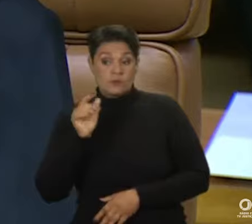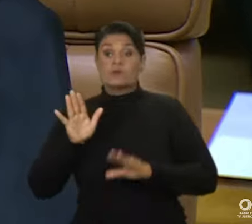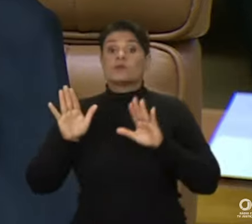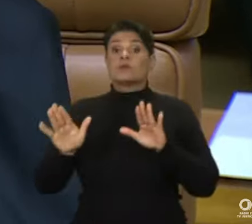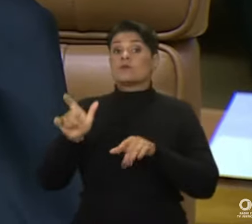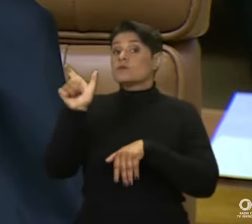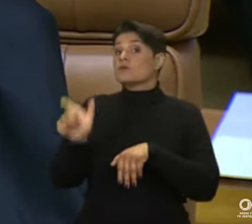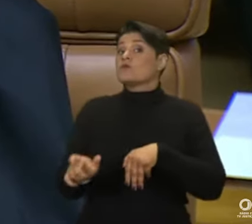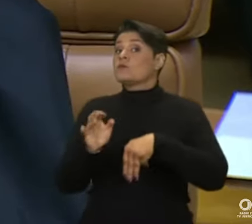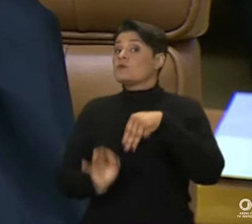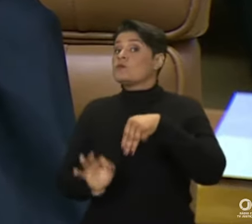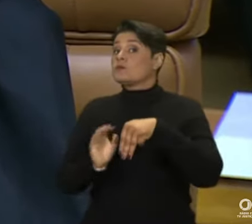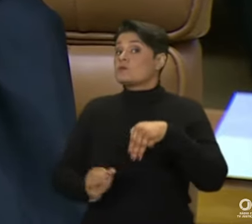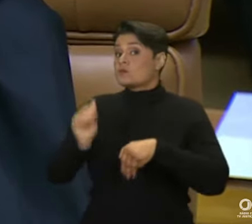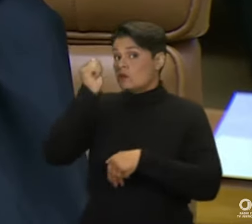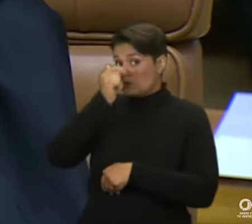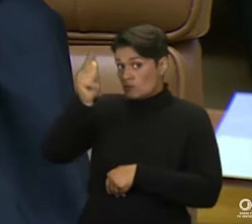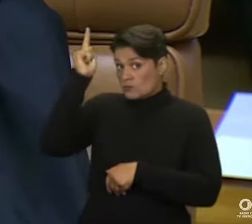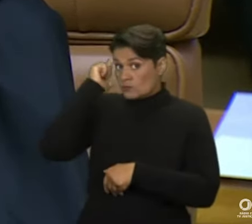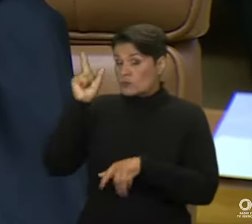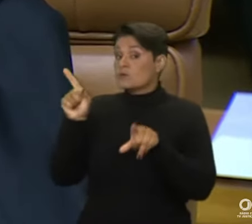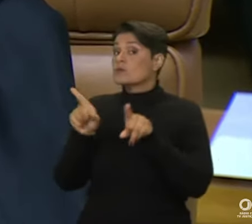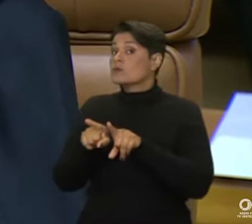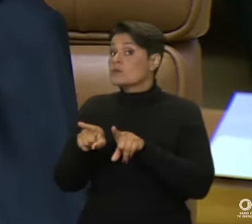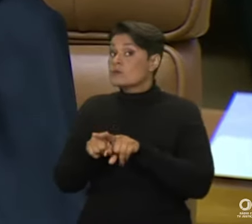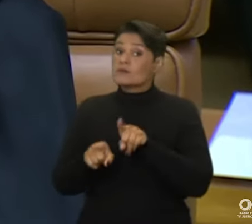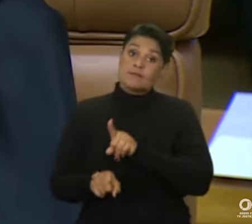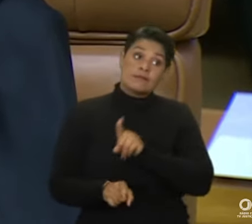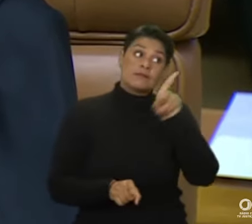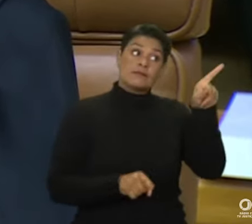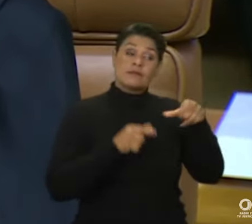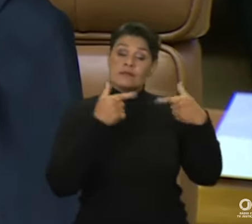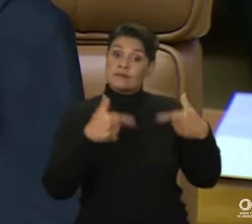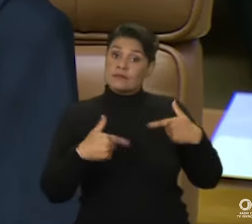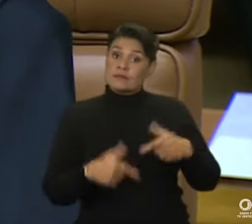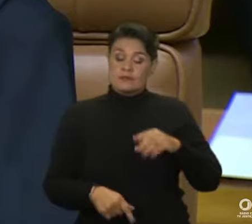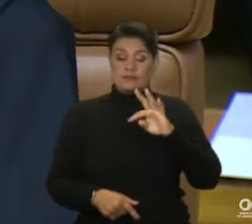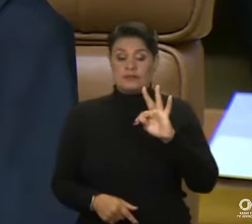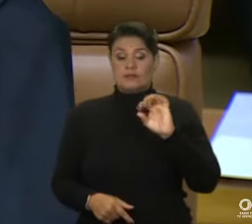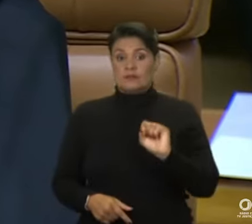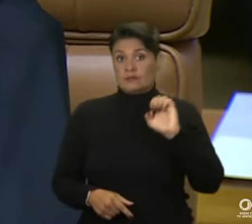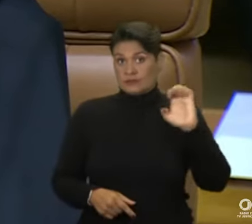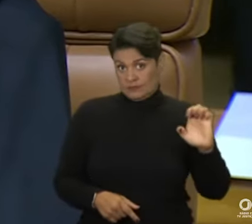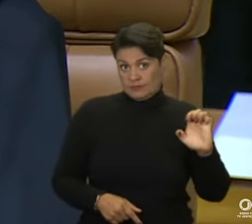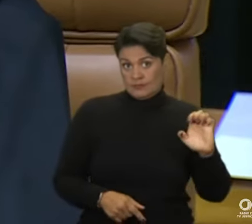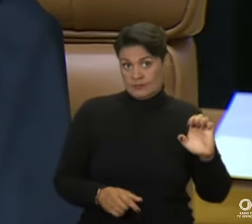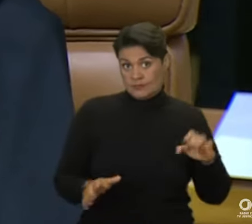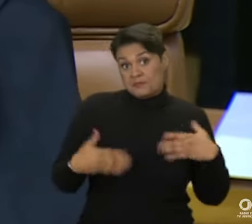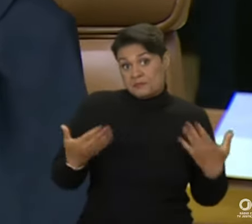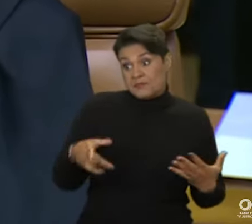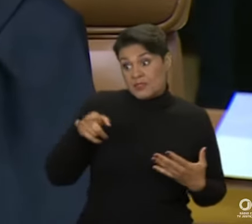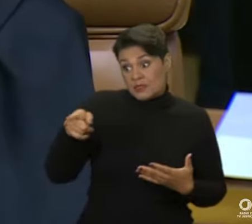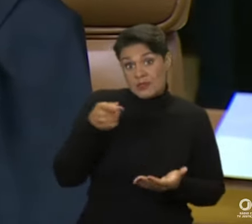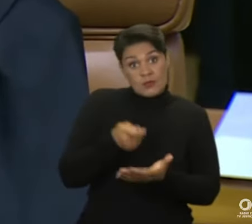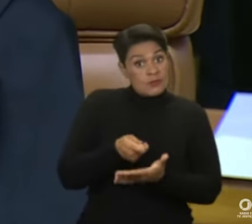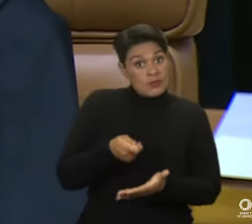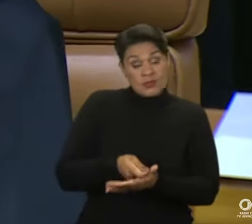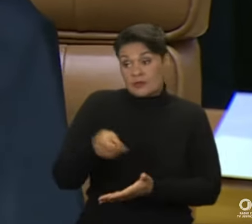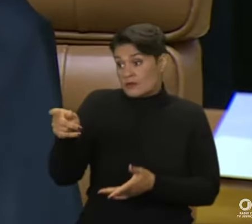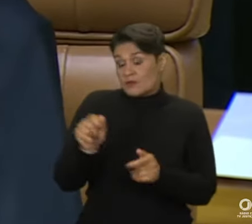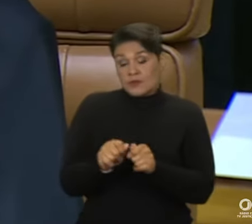Moraes também integrava o TSE. Nessa condição, a ele incumbia o exercício do poder de polícia, que